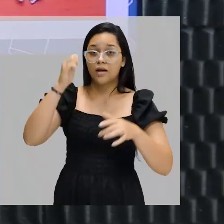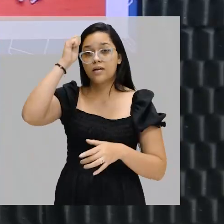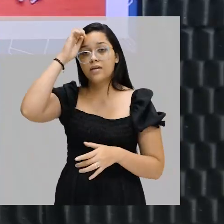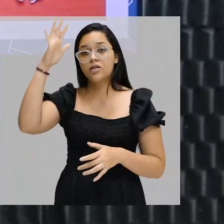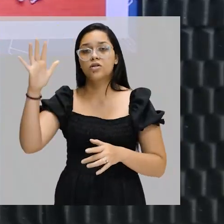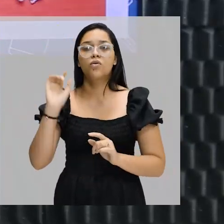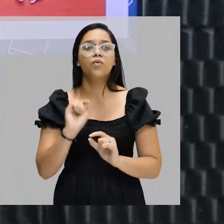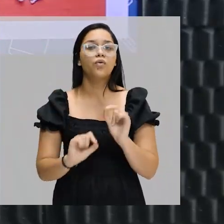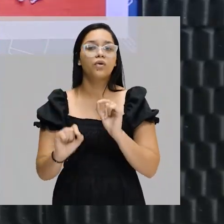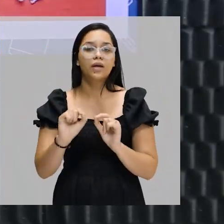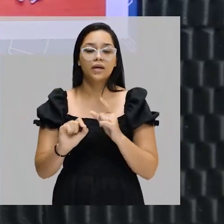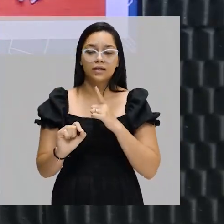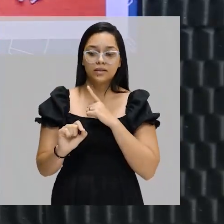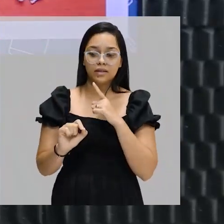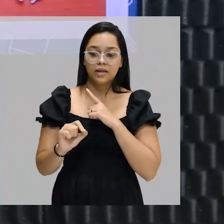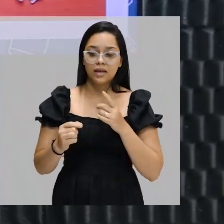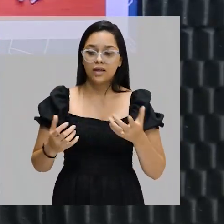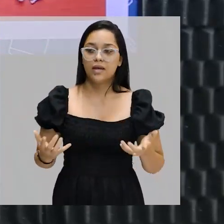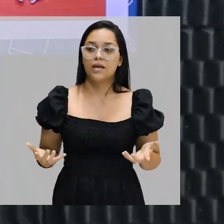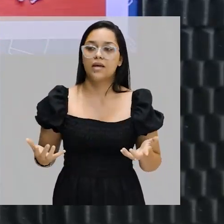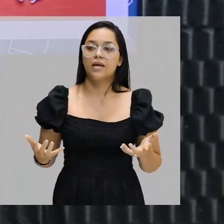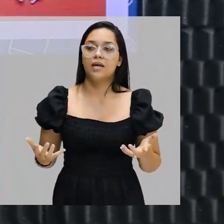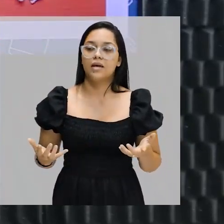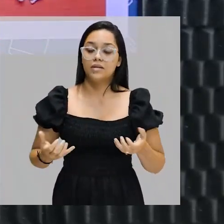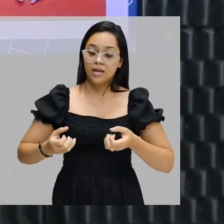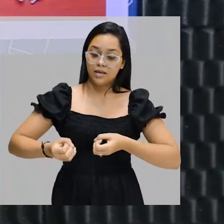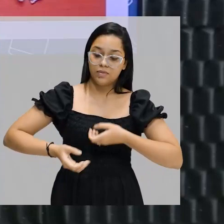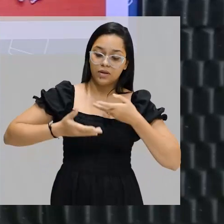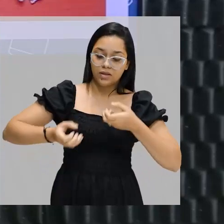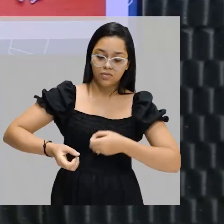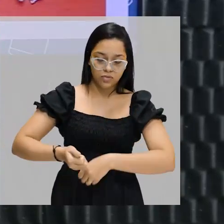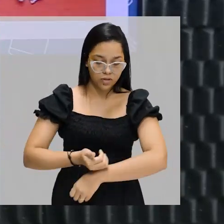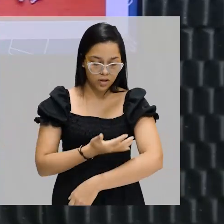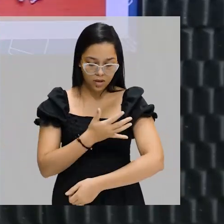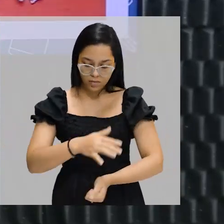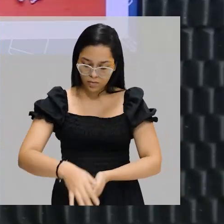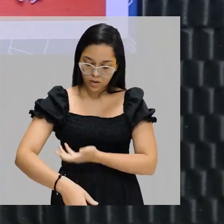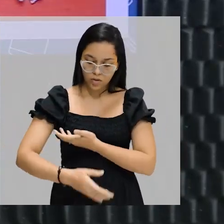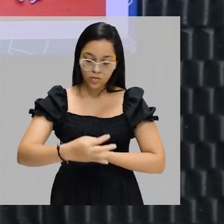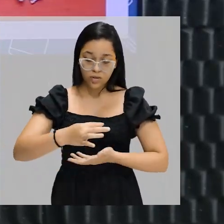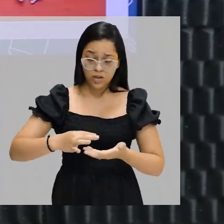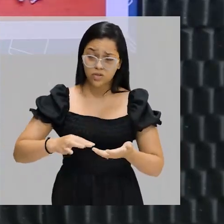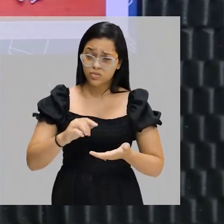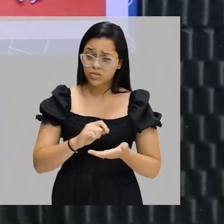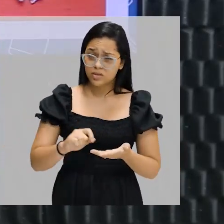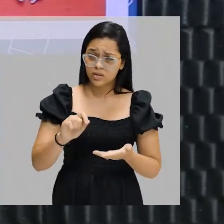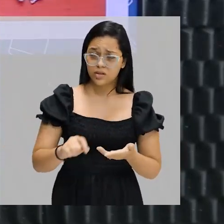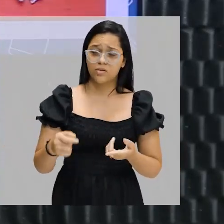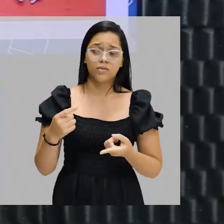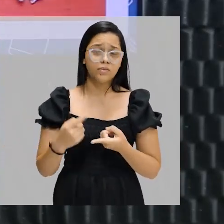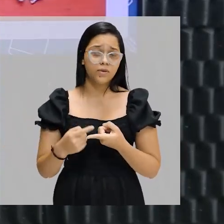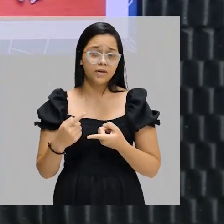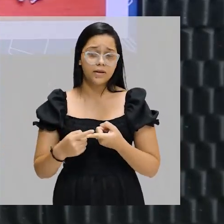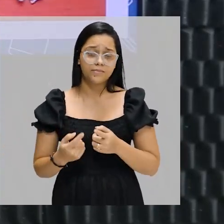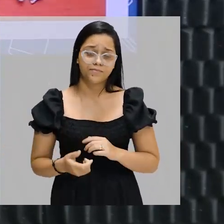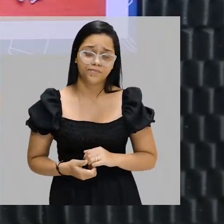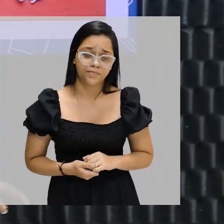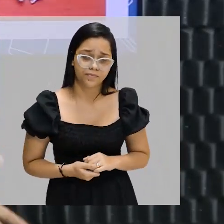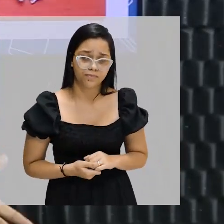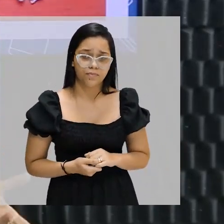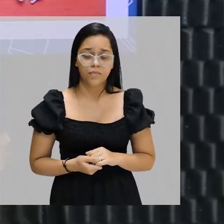traz é essa expressão de emoções para o texto escrito porque no